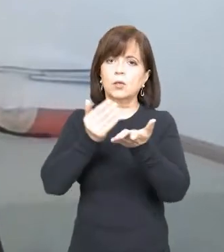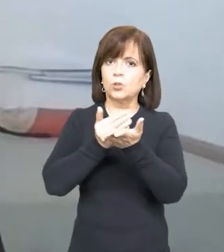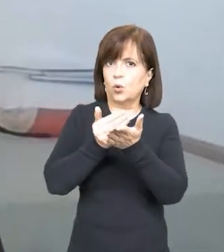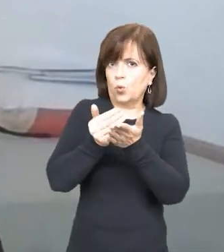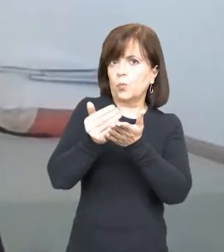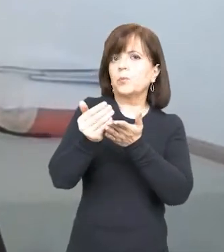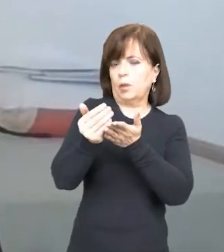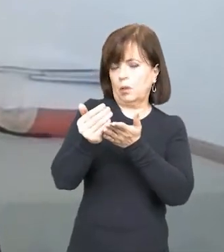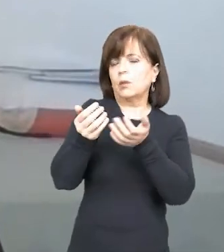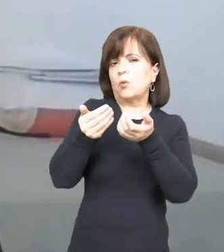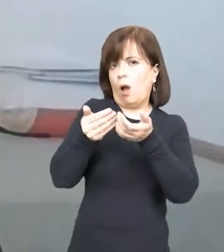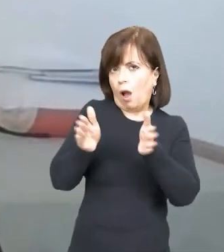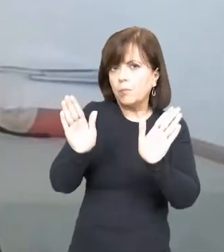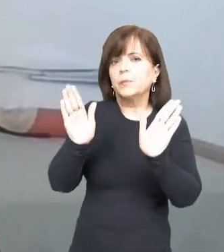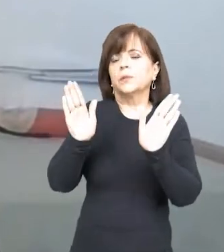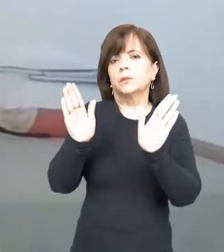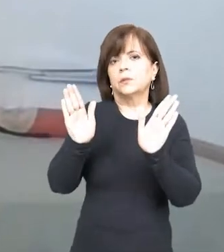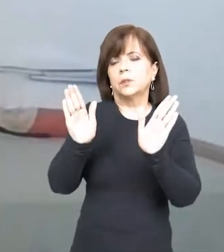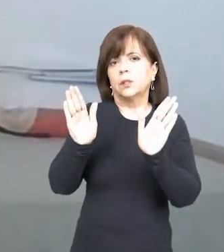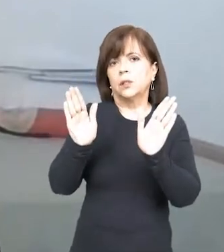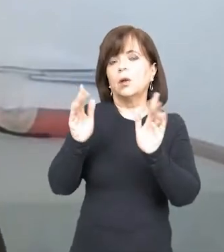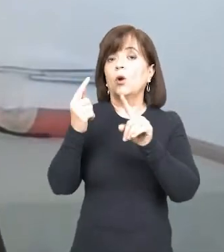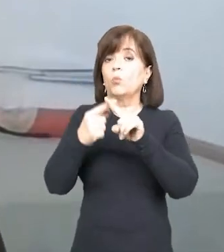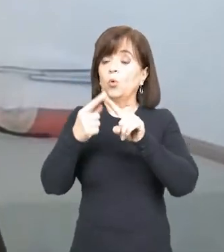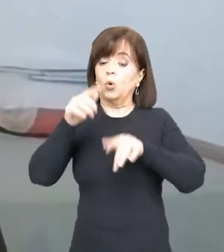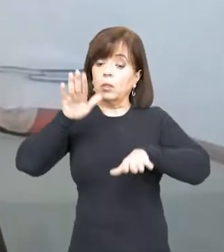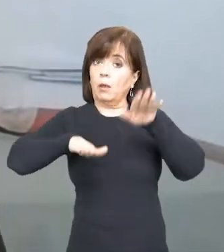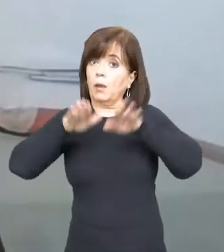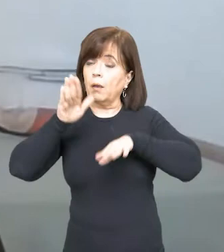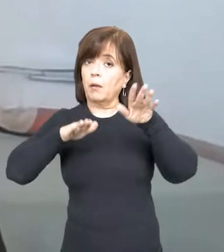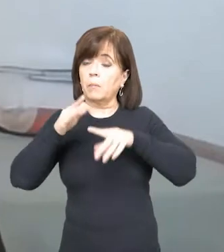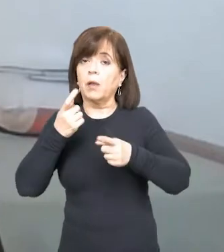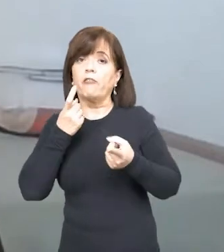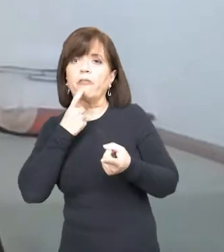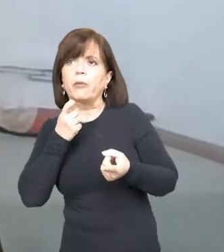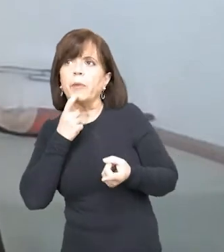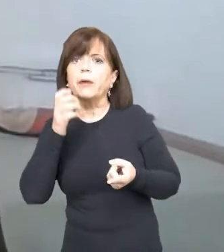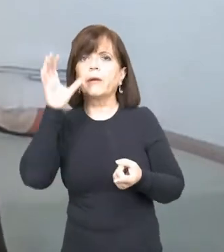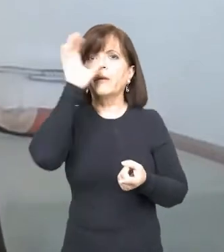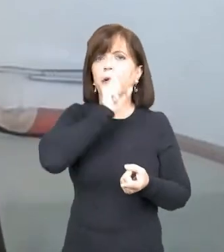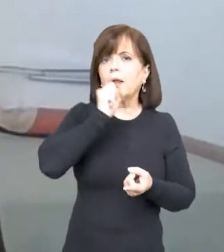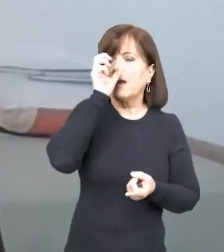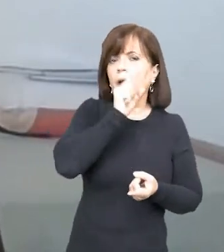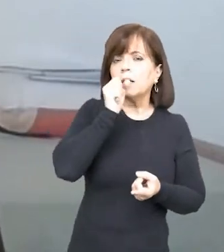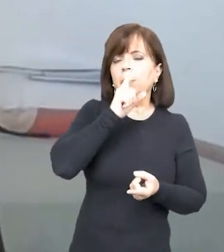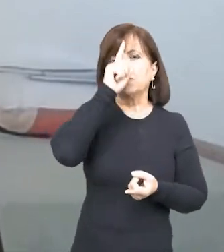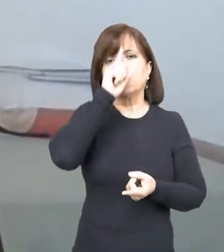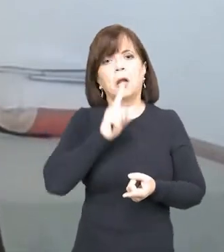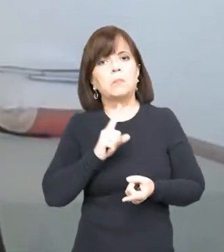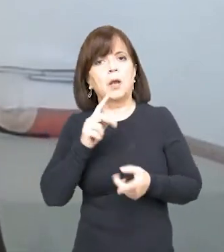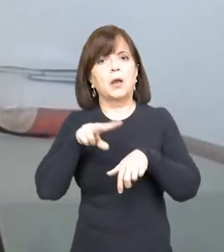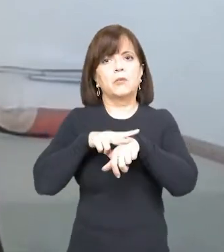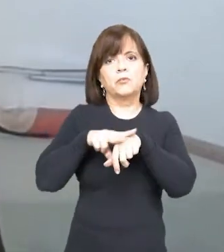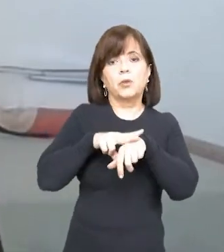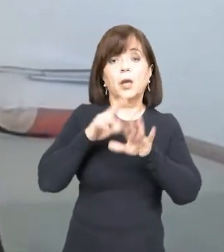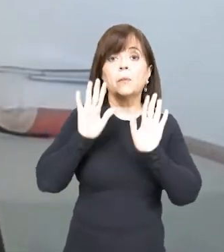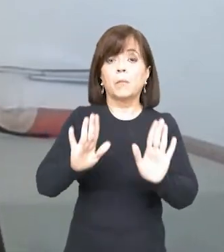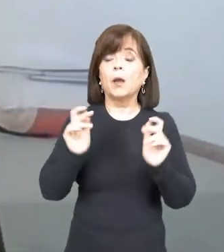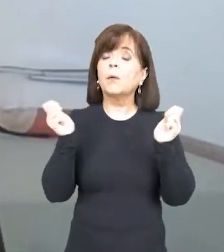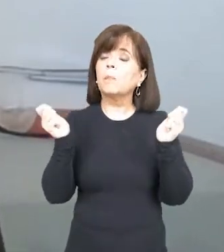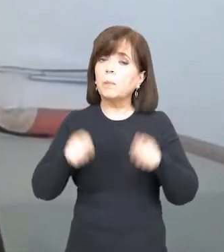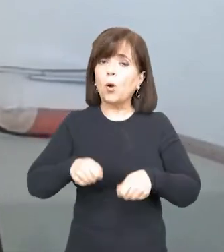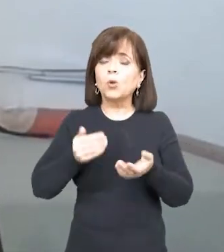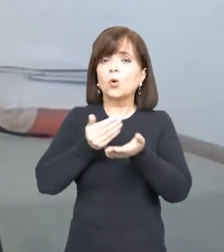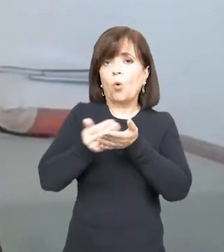claro, né, que aí proporcional a depender da gravidade da bandeira, vermelha, laranja, amarela e verde, mas permitindo